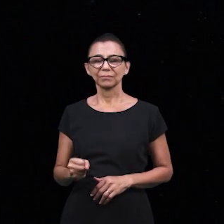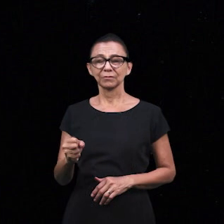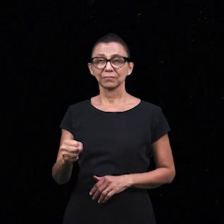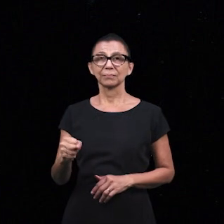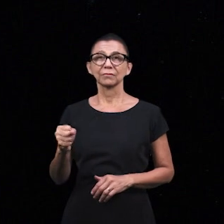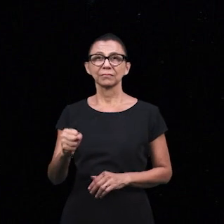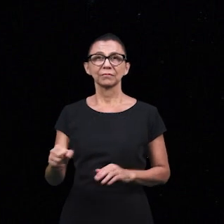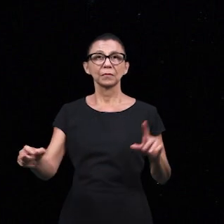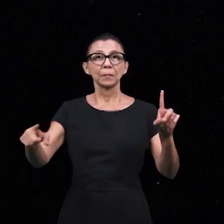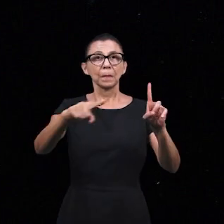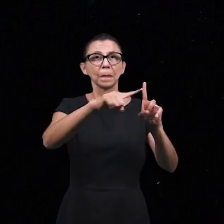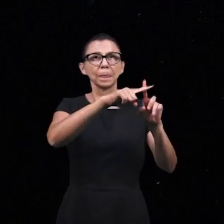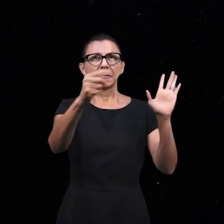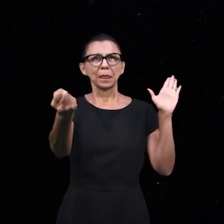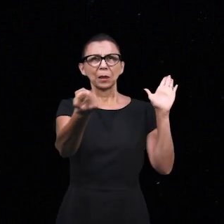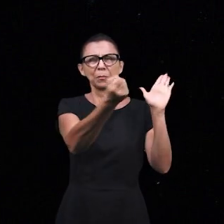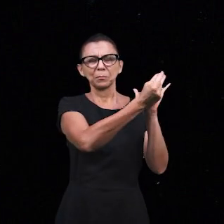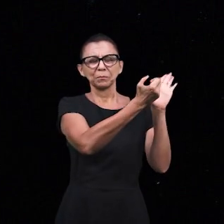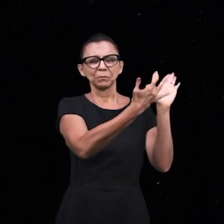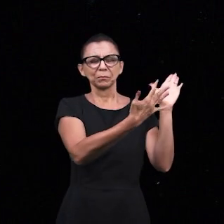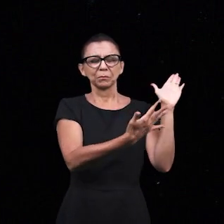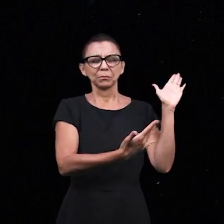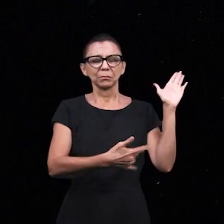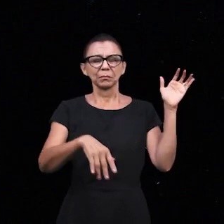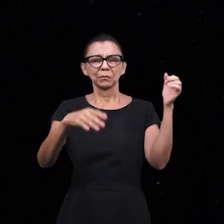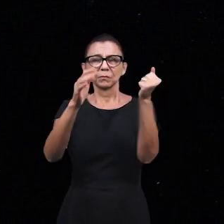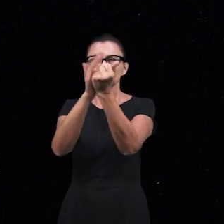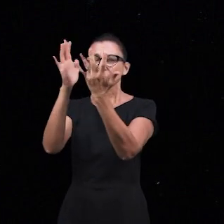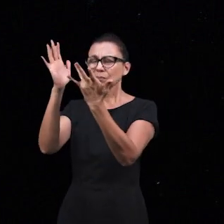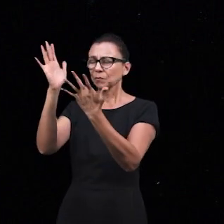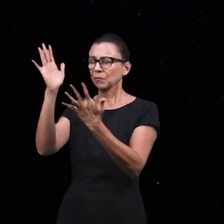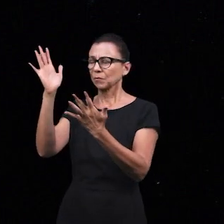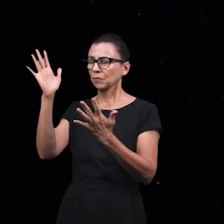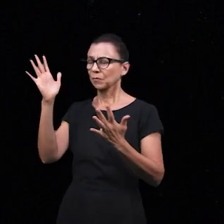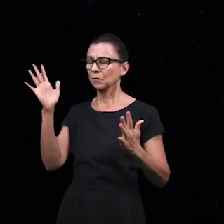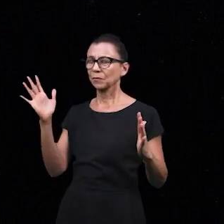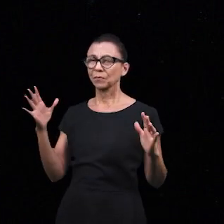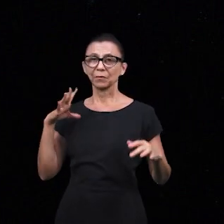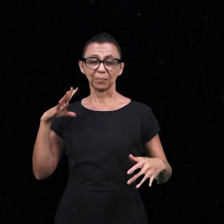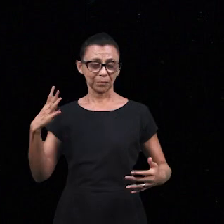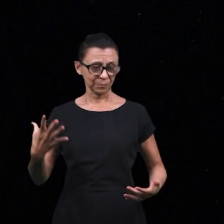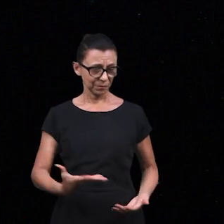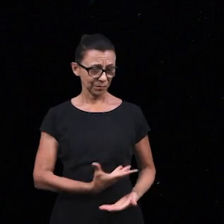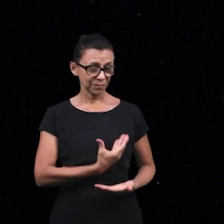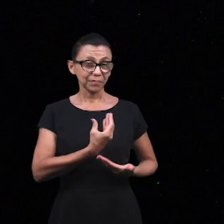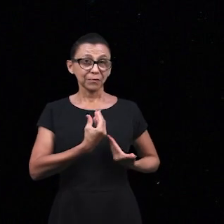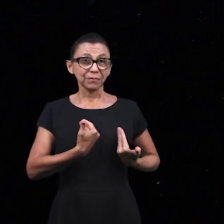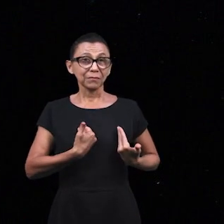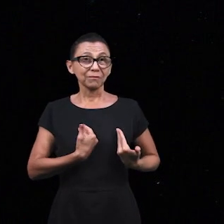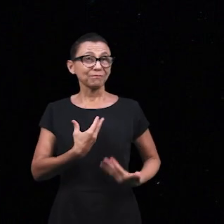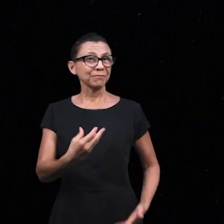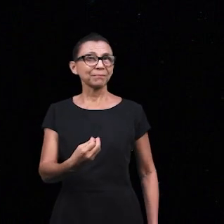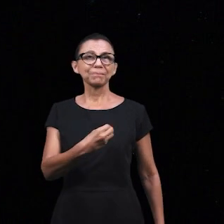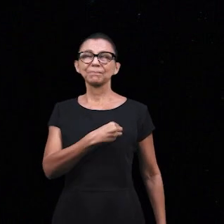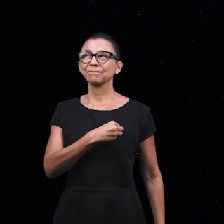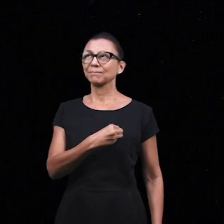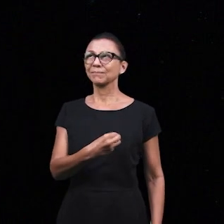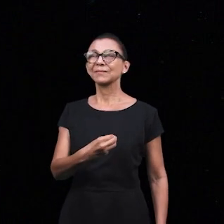cruz ferida me salvou, tão pecador. A